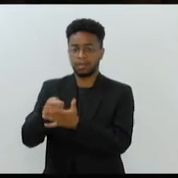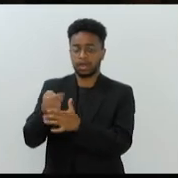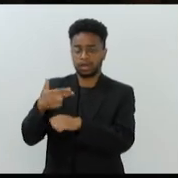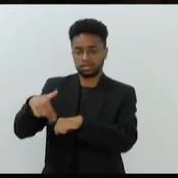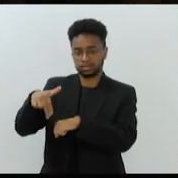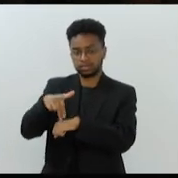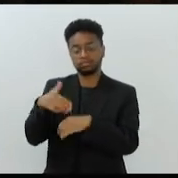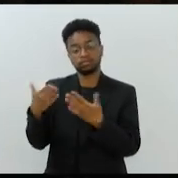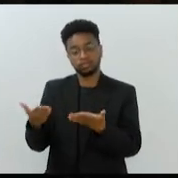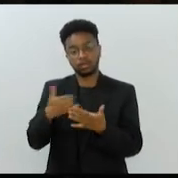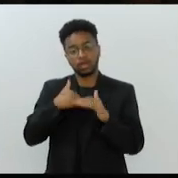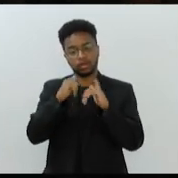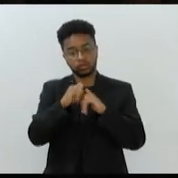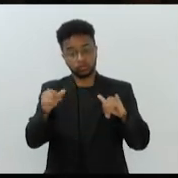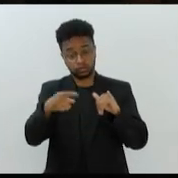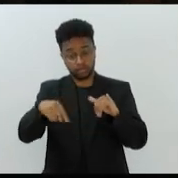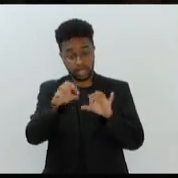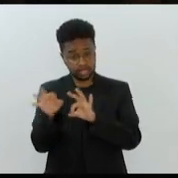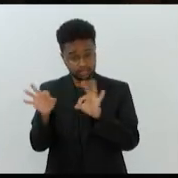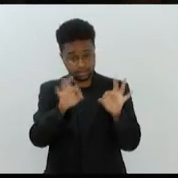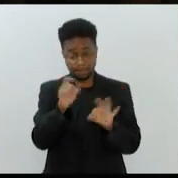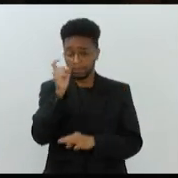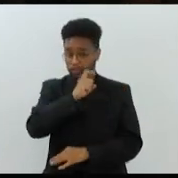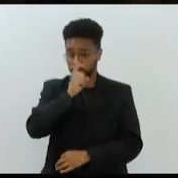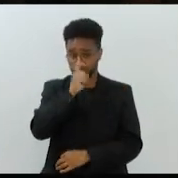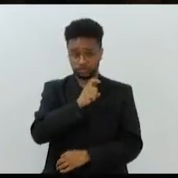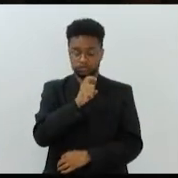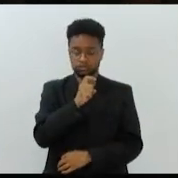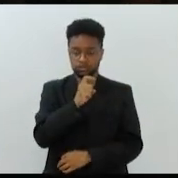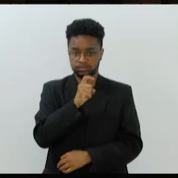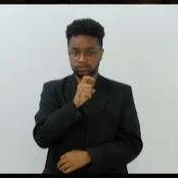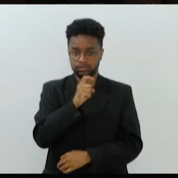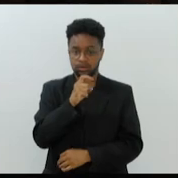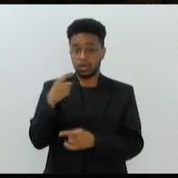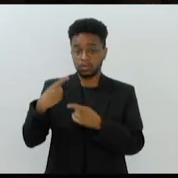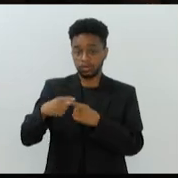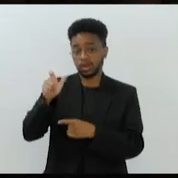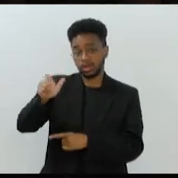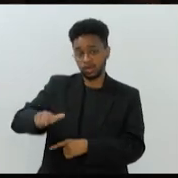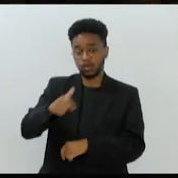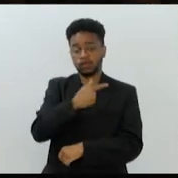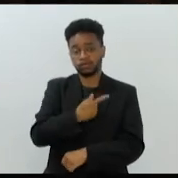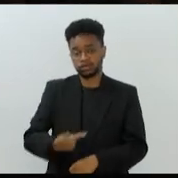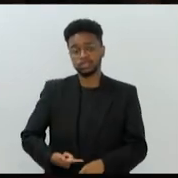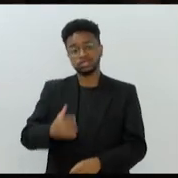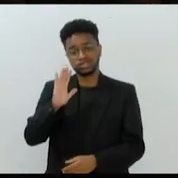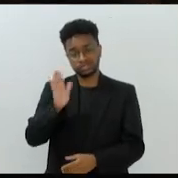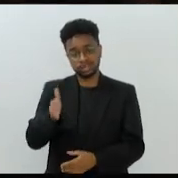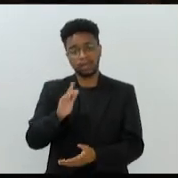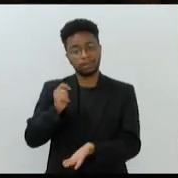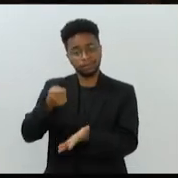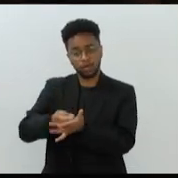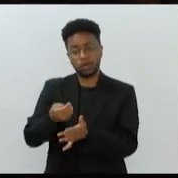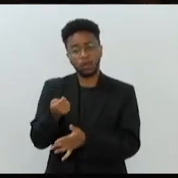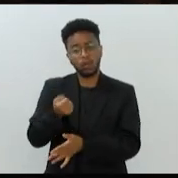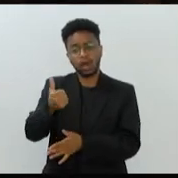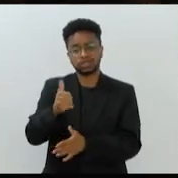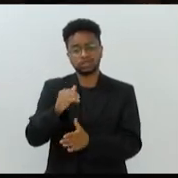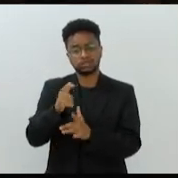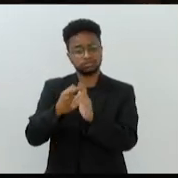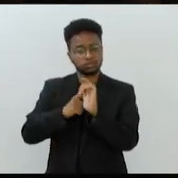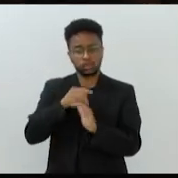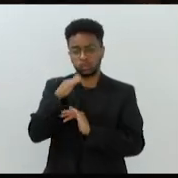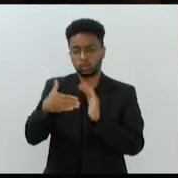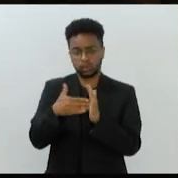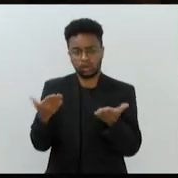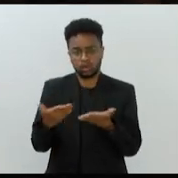Eu quero dizer para quem nos assiste, é mentira. O governo já tinha pago praticamente toda a dívida com a União desse